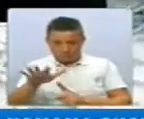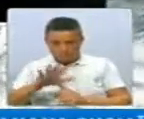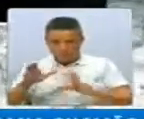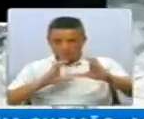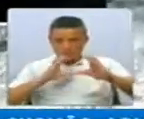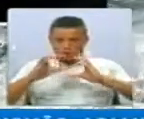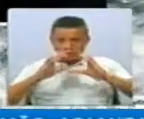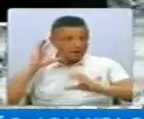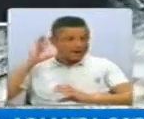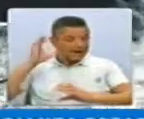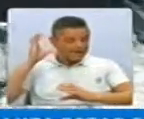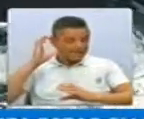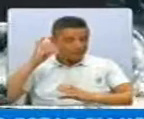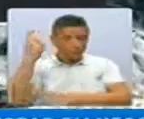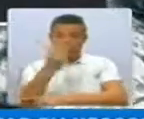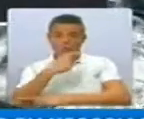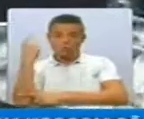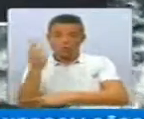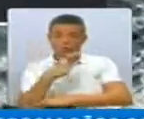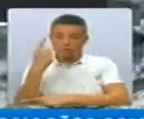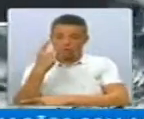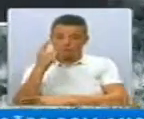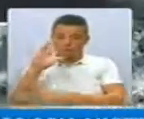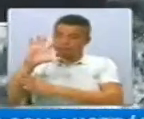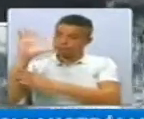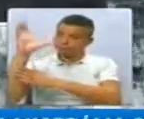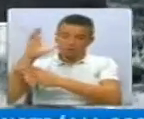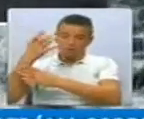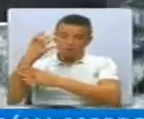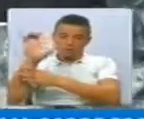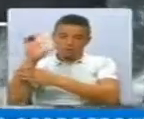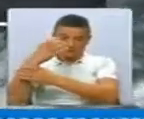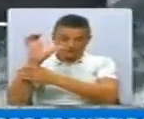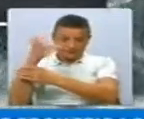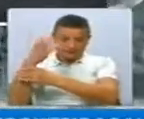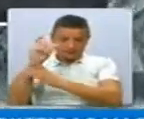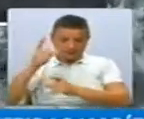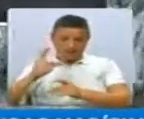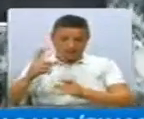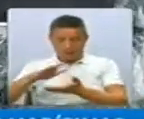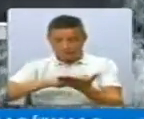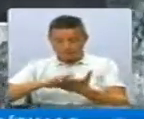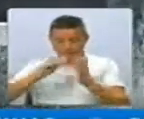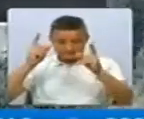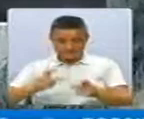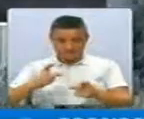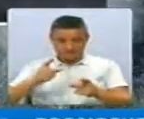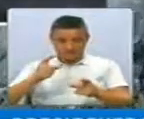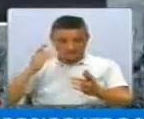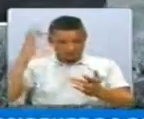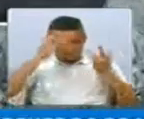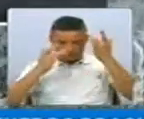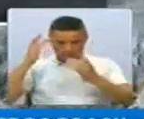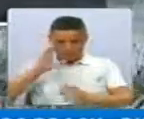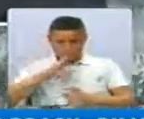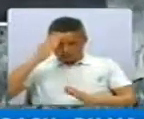de rádio entre o helicóptero e o satélite de comunicações e, obviamente, depois a base norte-americana. Era uma teoria que ele tinha. Será que